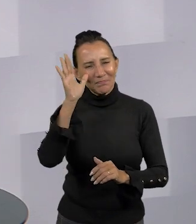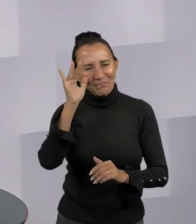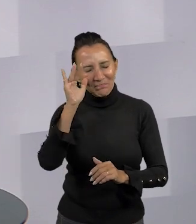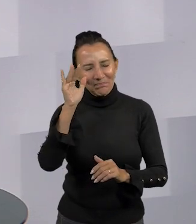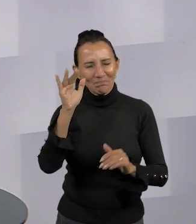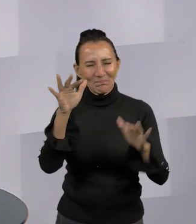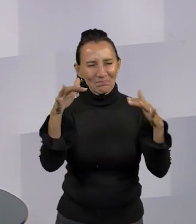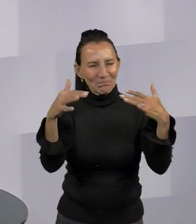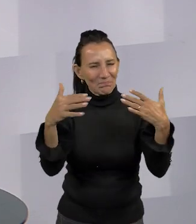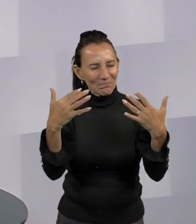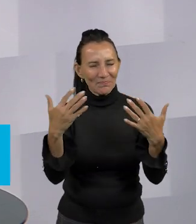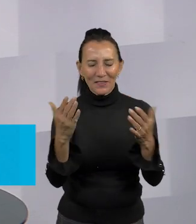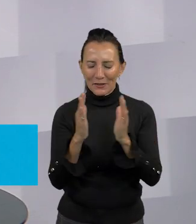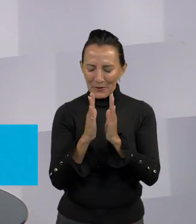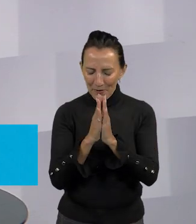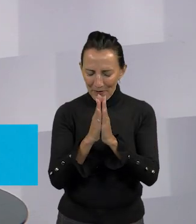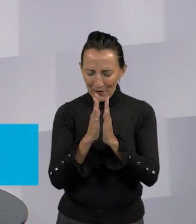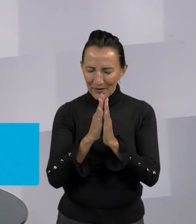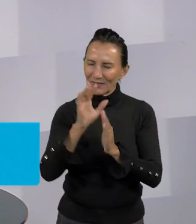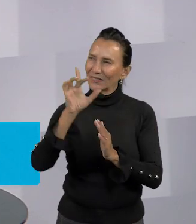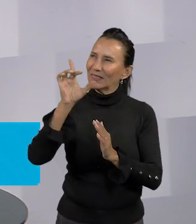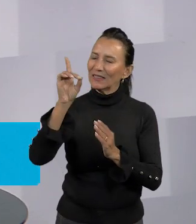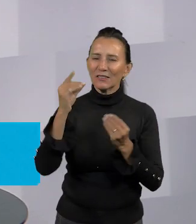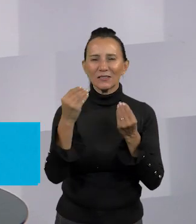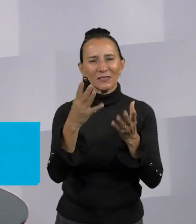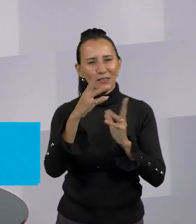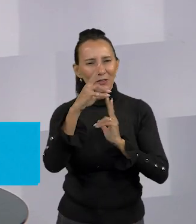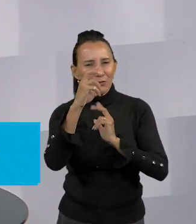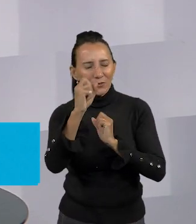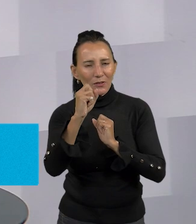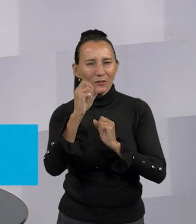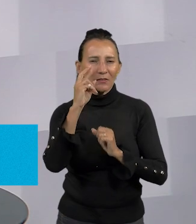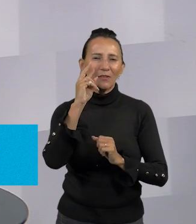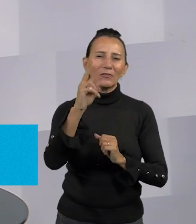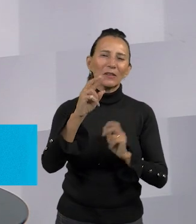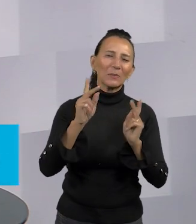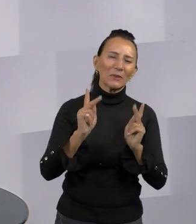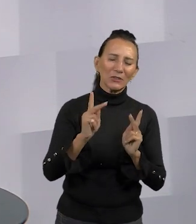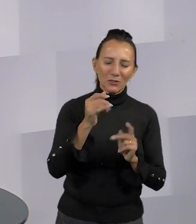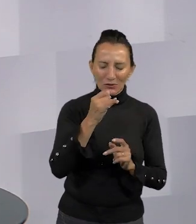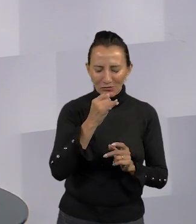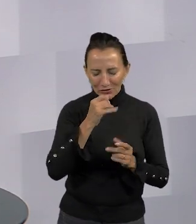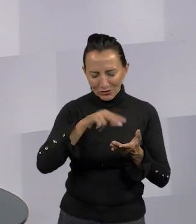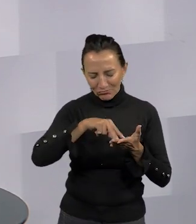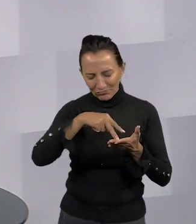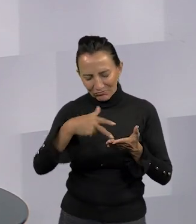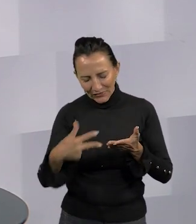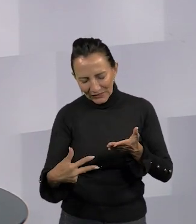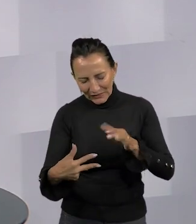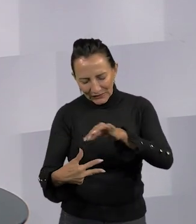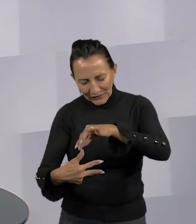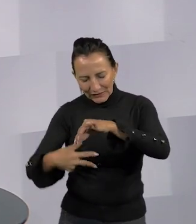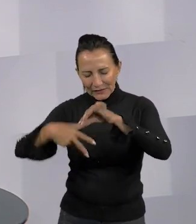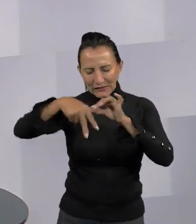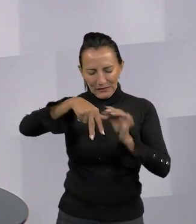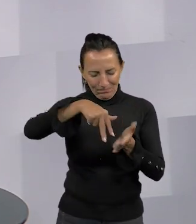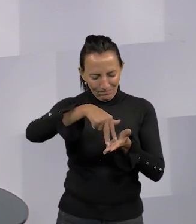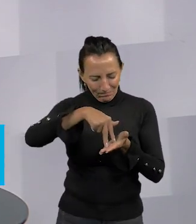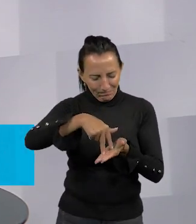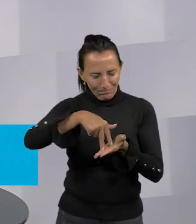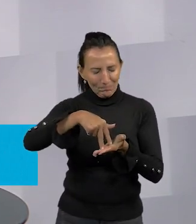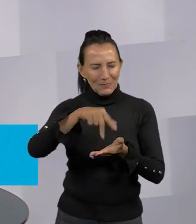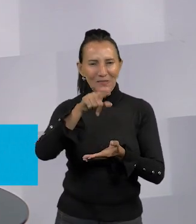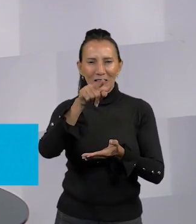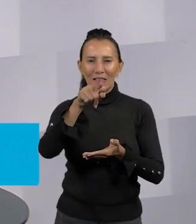Senhor venha visitar Deus fortalecer levanta esse que está caído fortalece esse que está fraco traga a